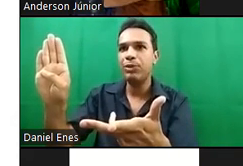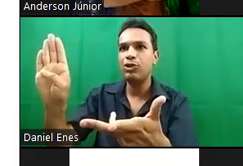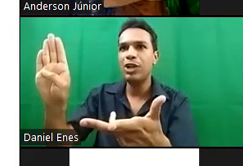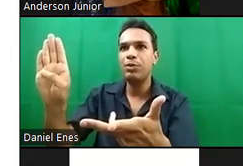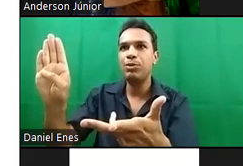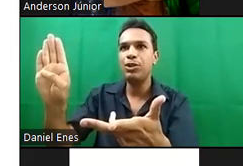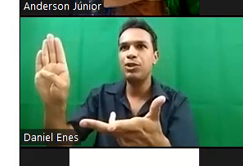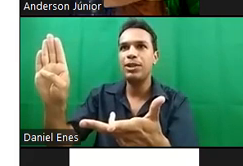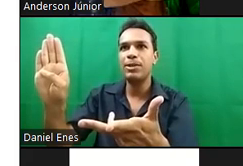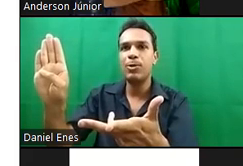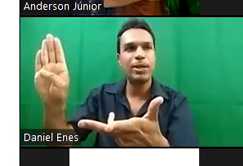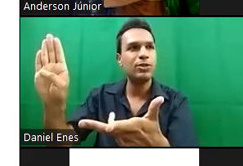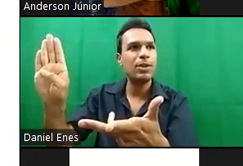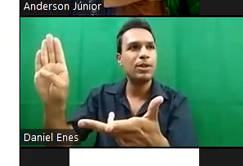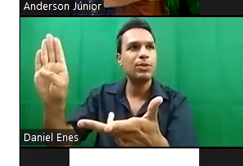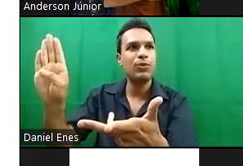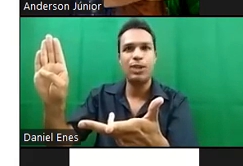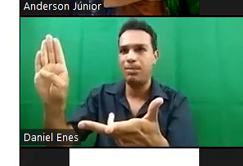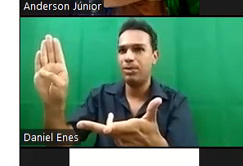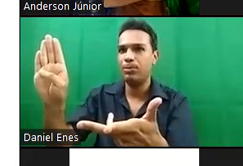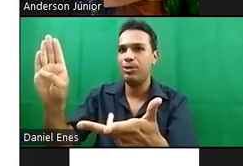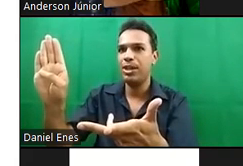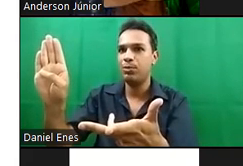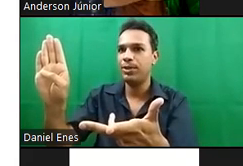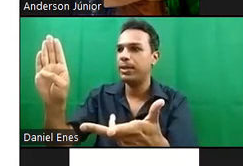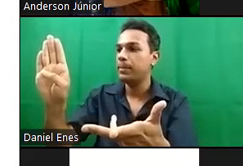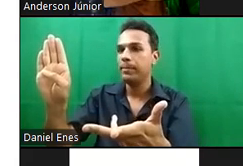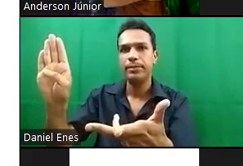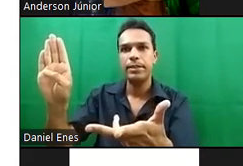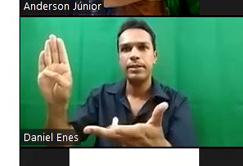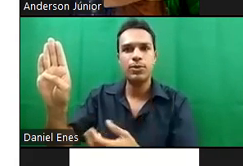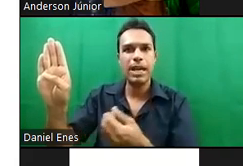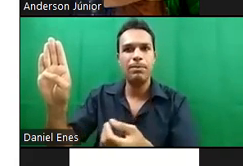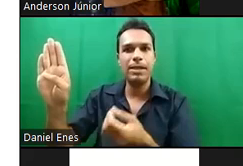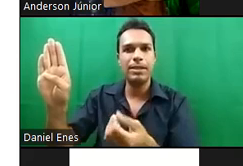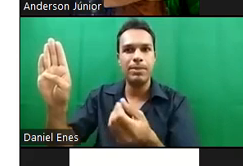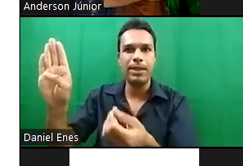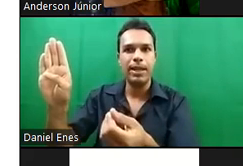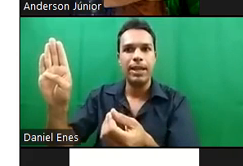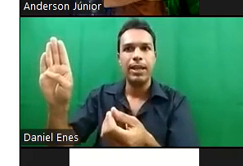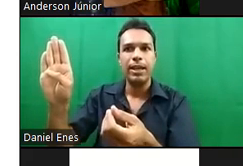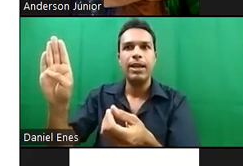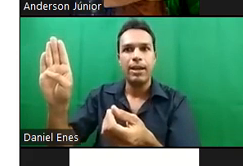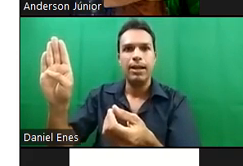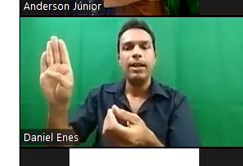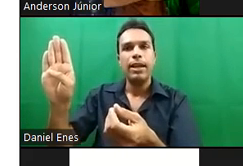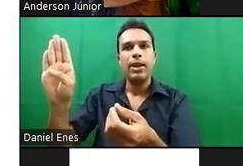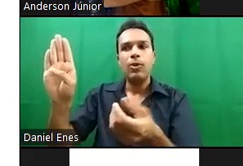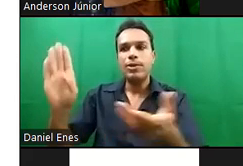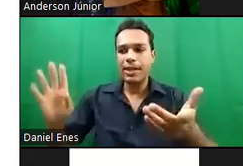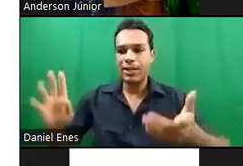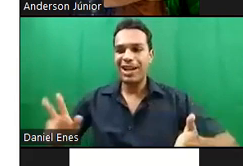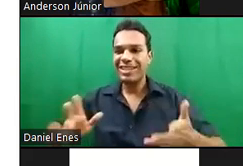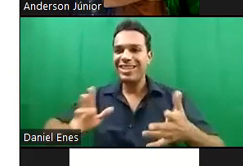quem puder no chat, por gentileza, ou alguém que tiver com o microfone aberto e puder responder. Vocês conseguem perceber?